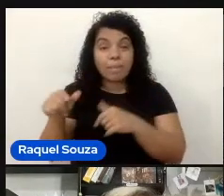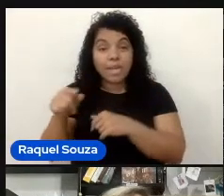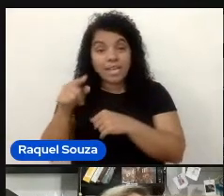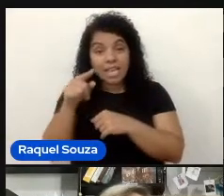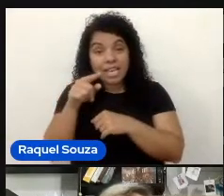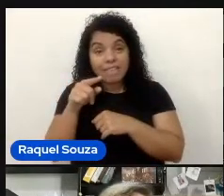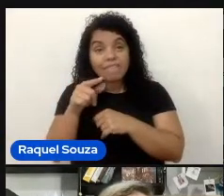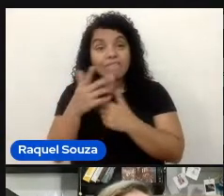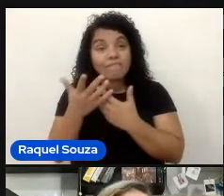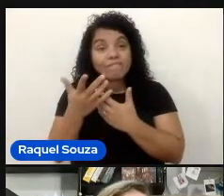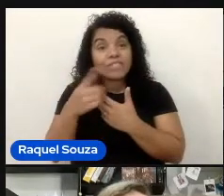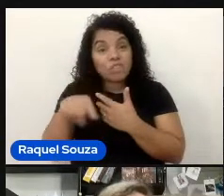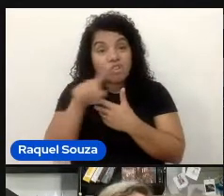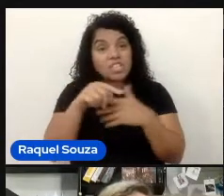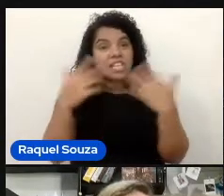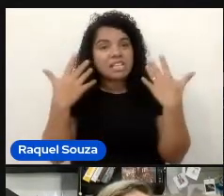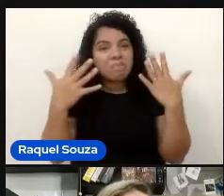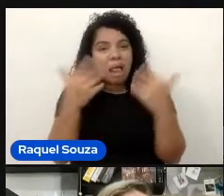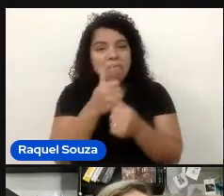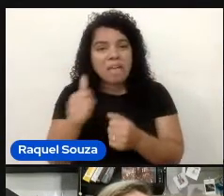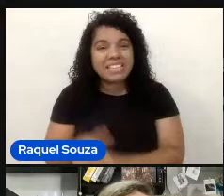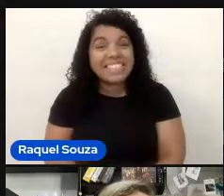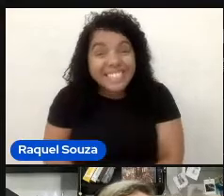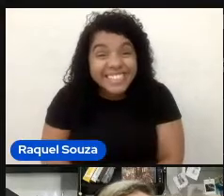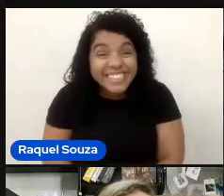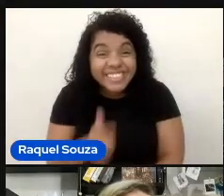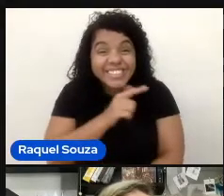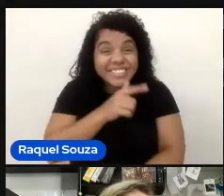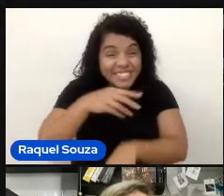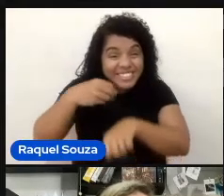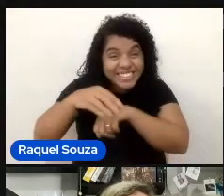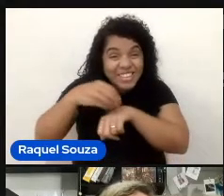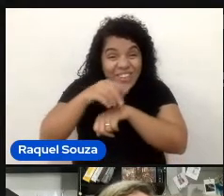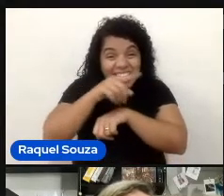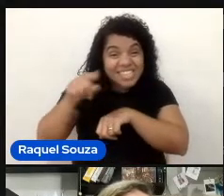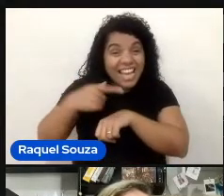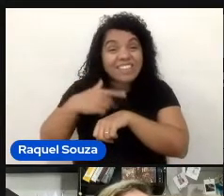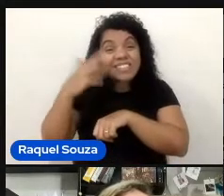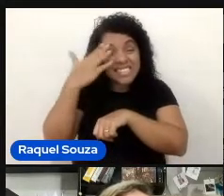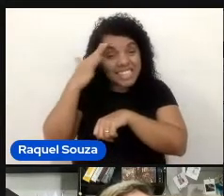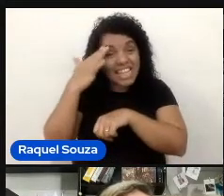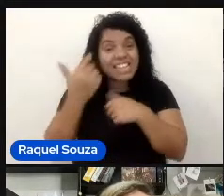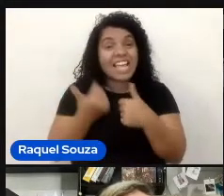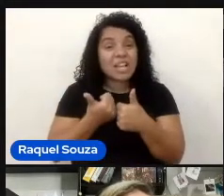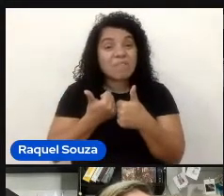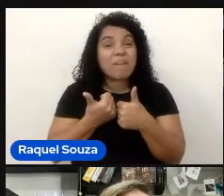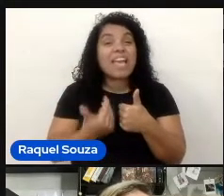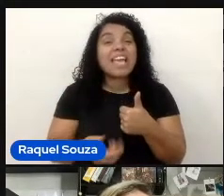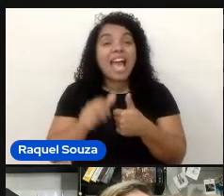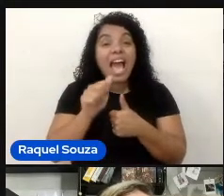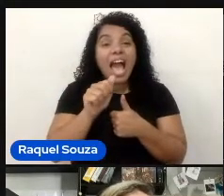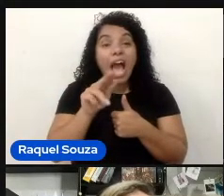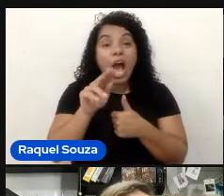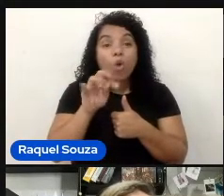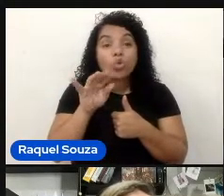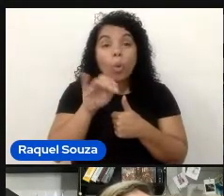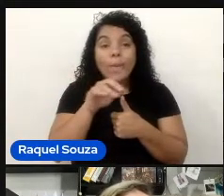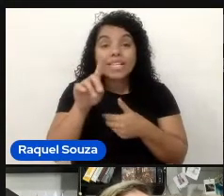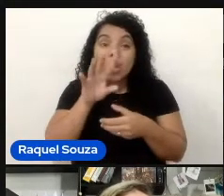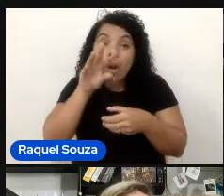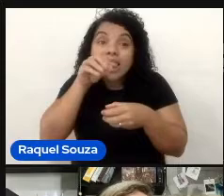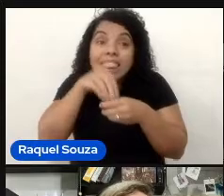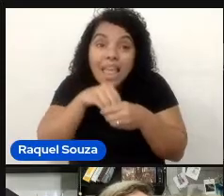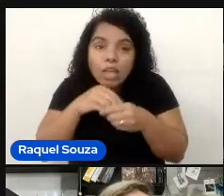vocês estão de parabéns. Eu acho que a gente conseguiu passar aqui o recado e vocês entenderam muito bem. A automação, ela está dentro de qualidade.